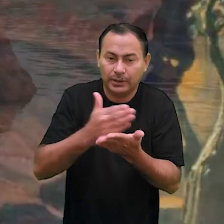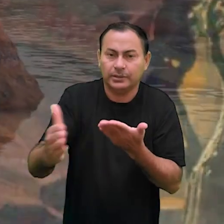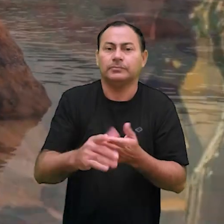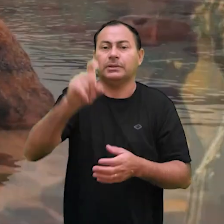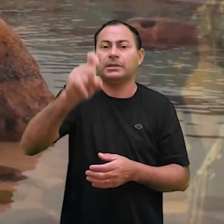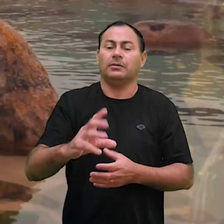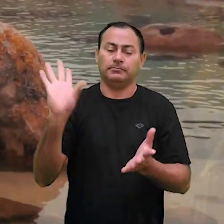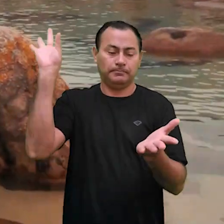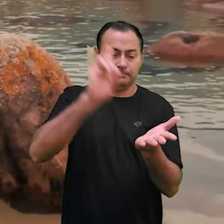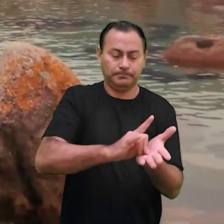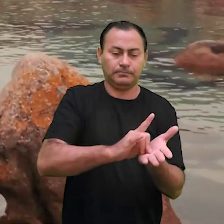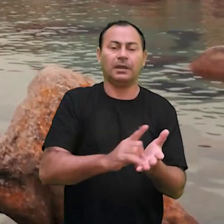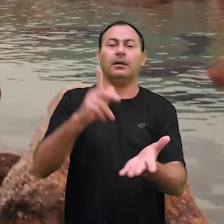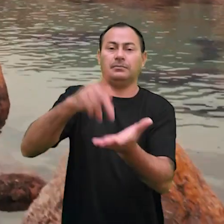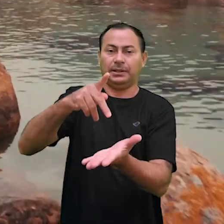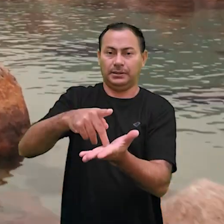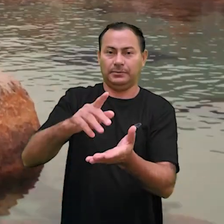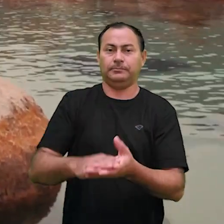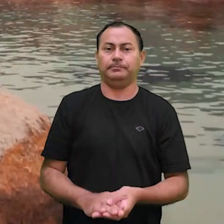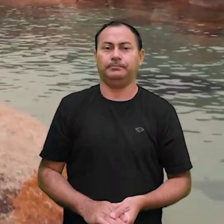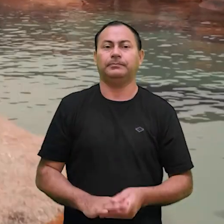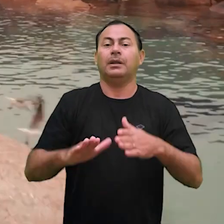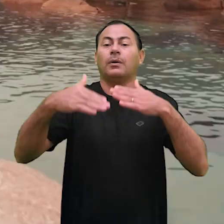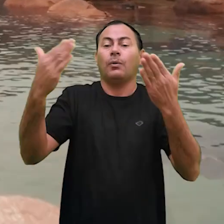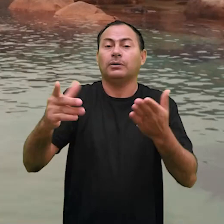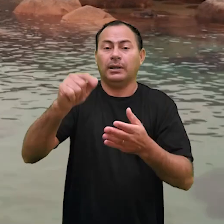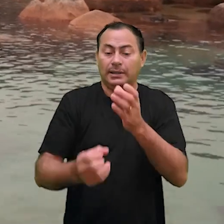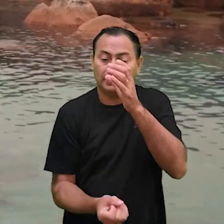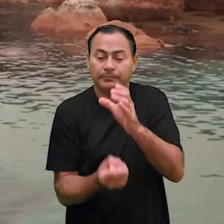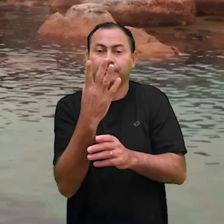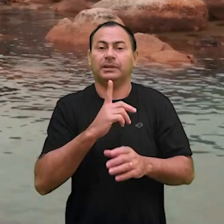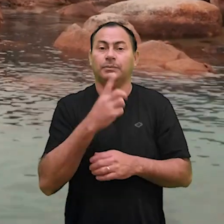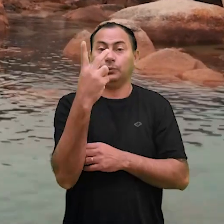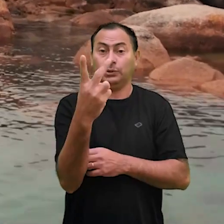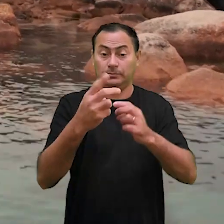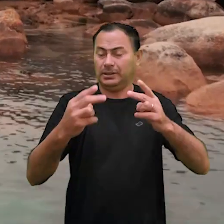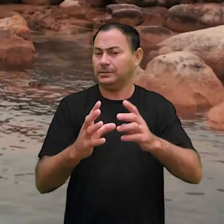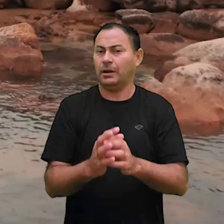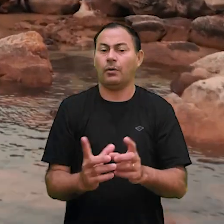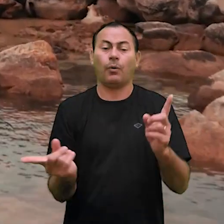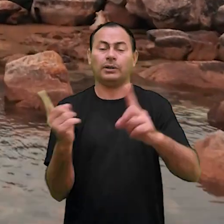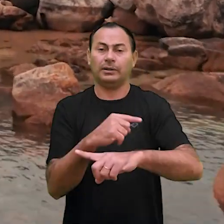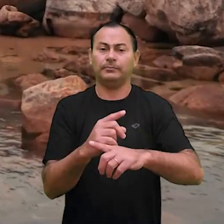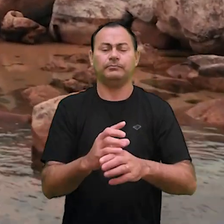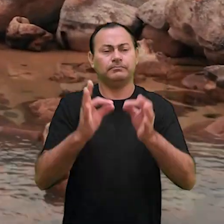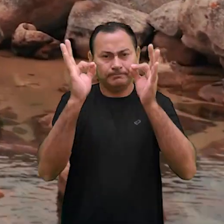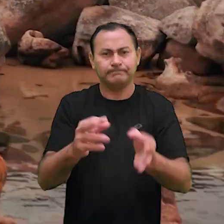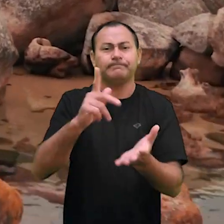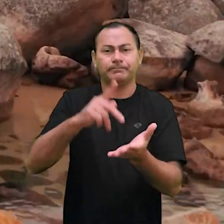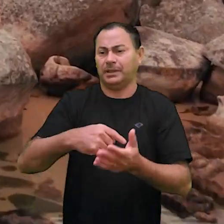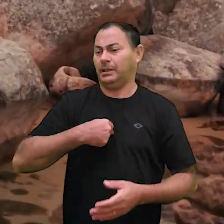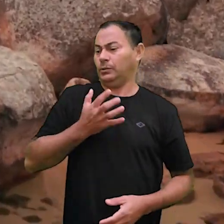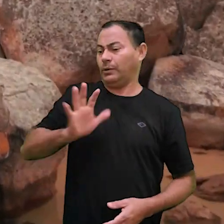diz a verdade sobre as origens e que será confirmada como verdadeira. Quando a questão é criação, temos 2 posições